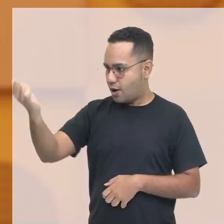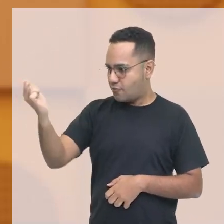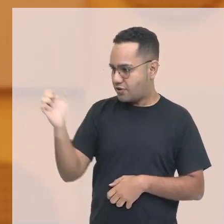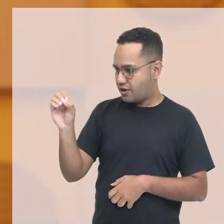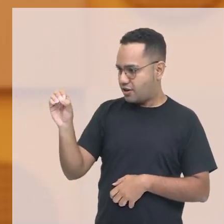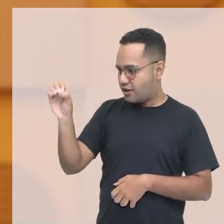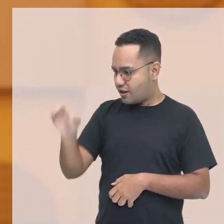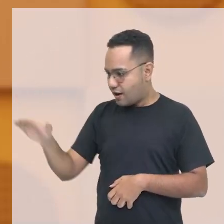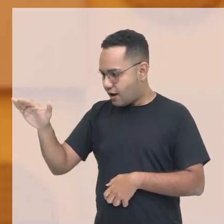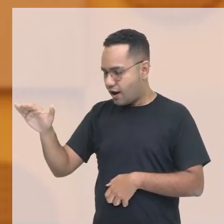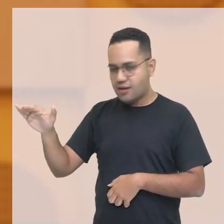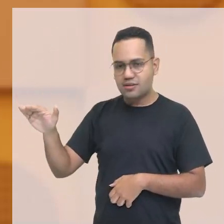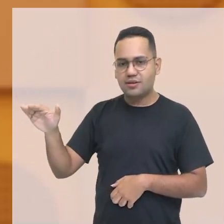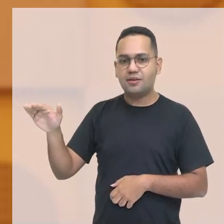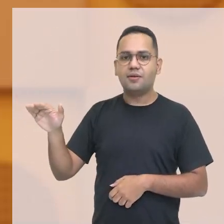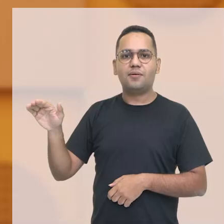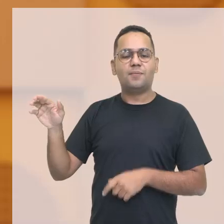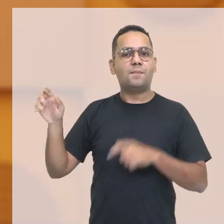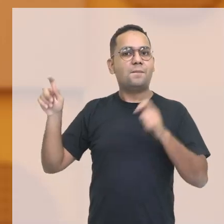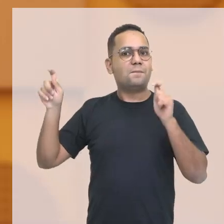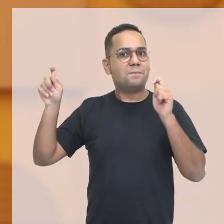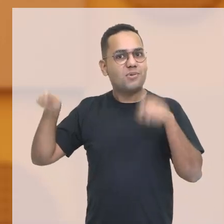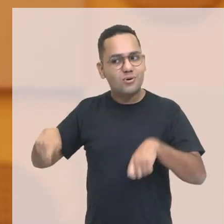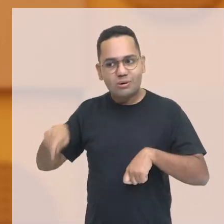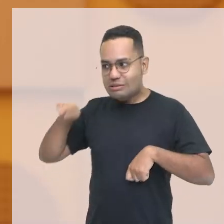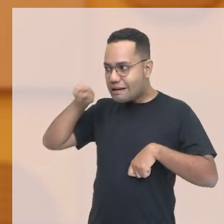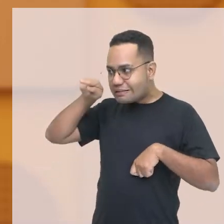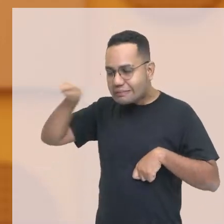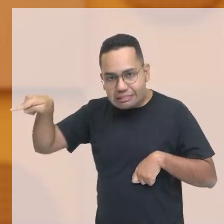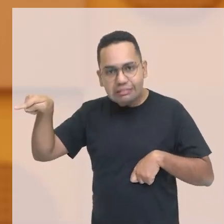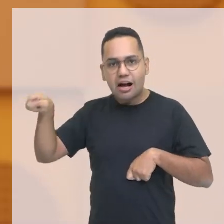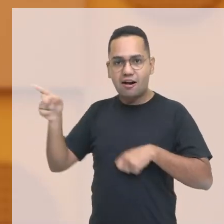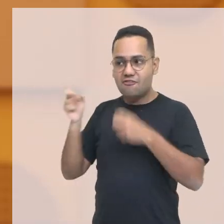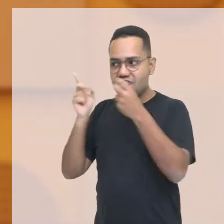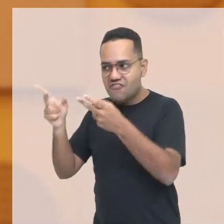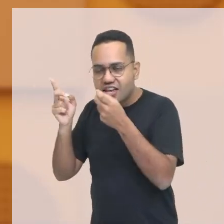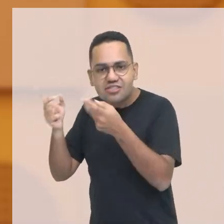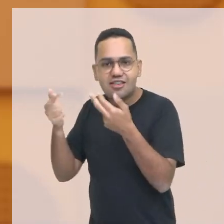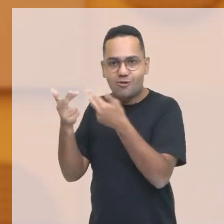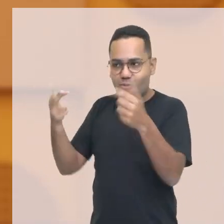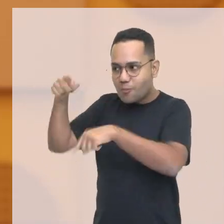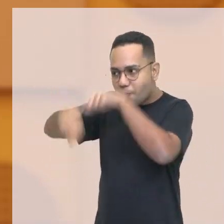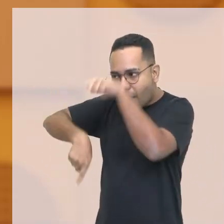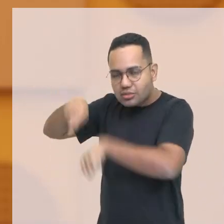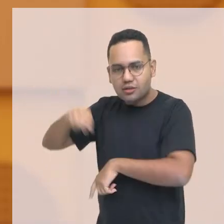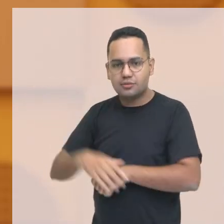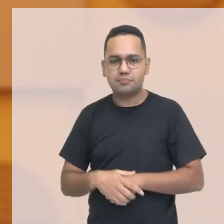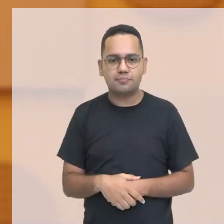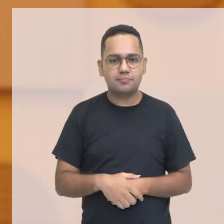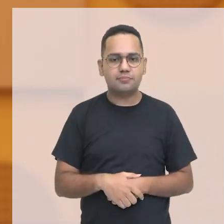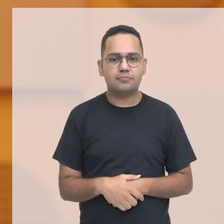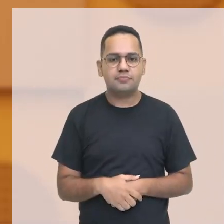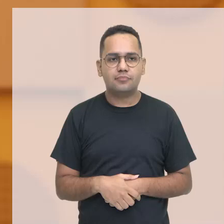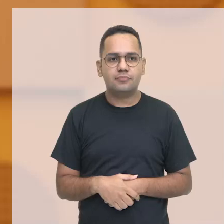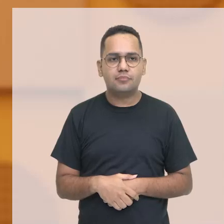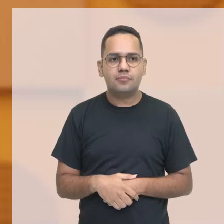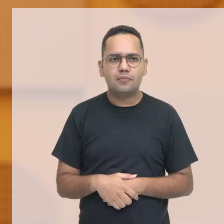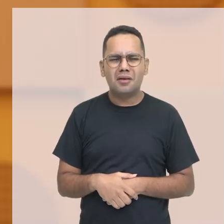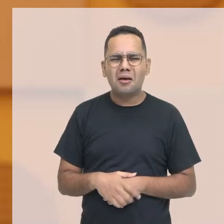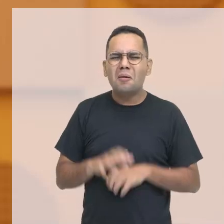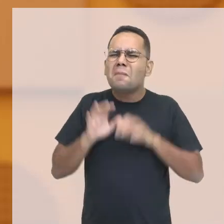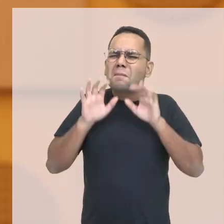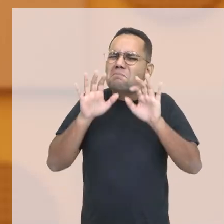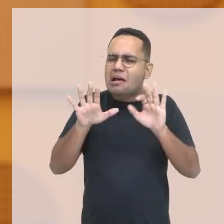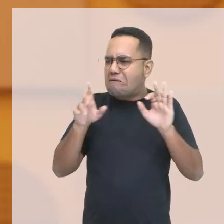nesses continentes tornem-se mercados consumidores. Só que tem um detalhe, o modo de vida do africano e